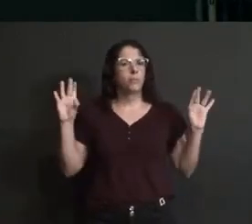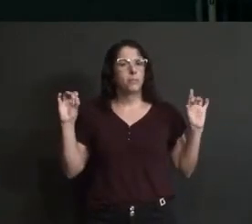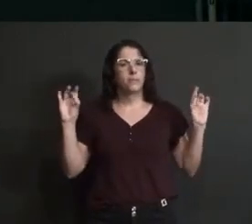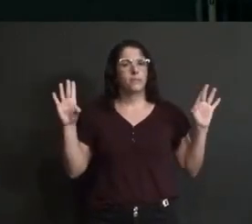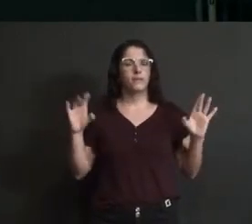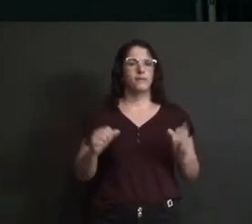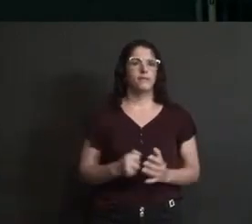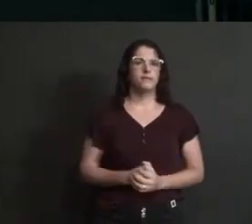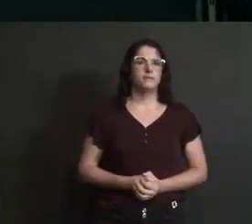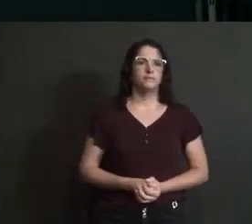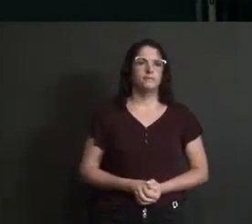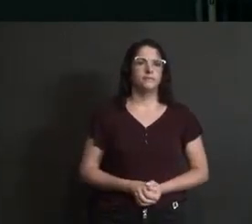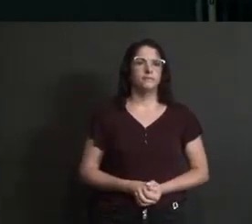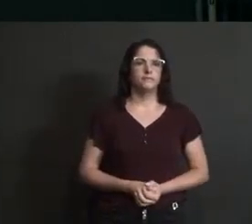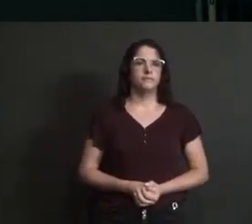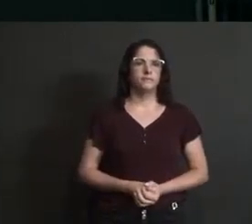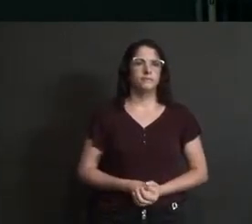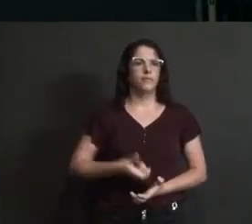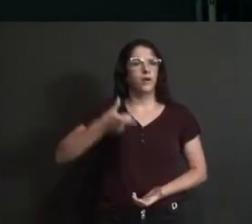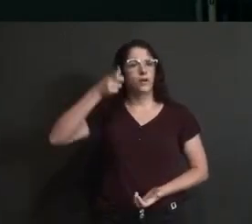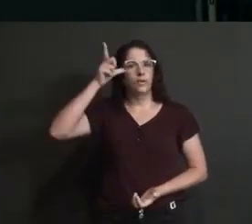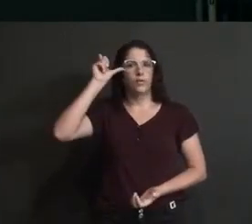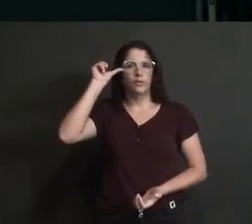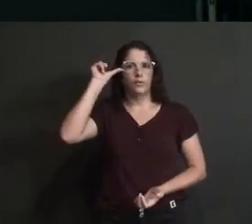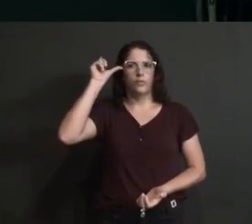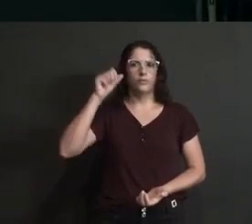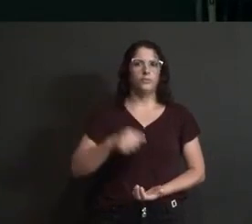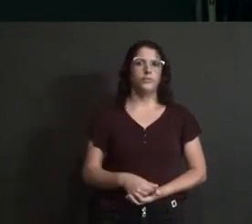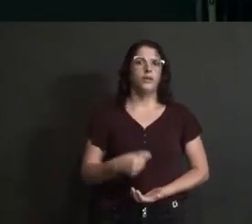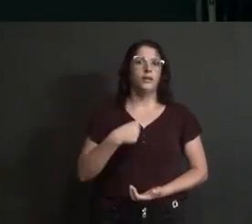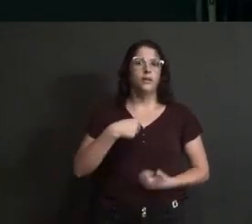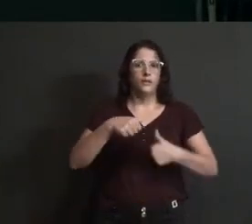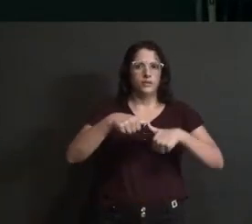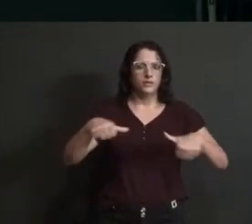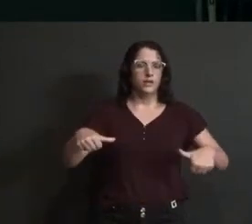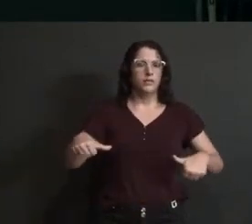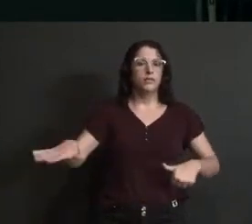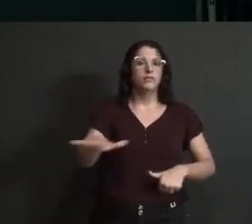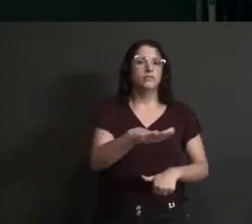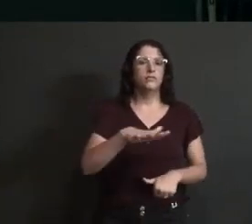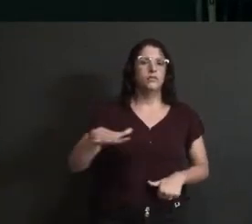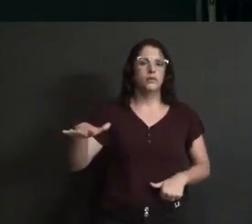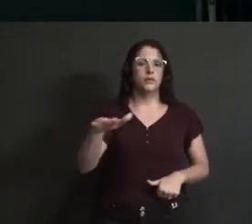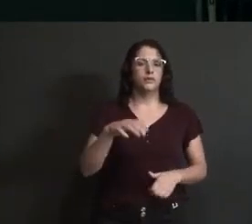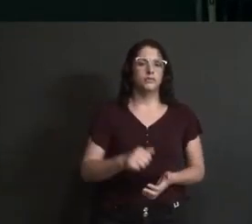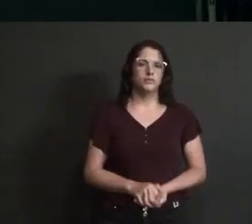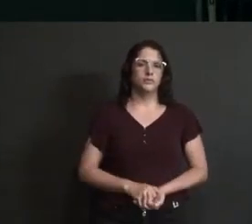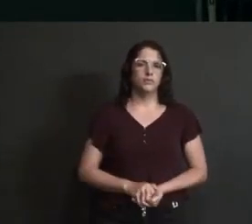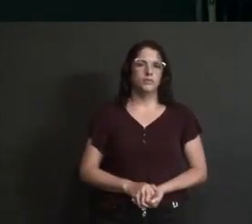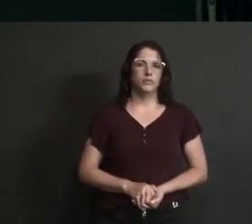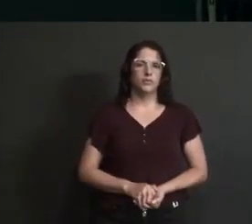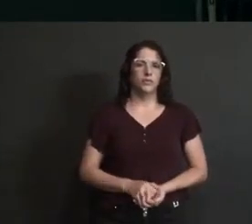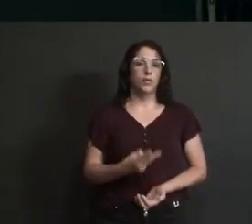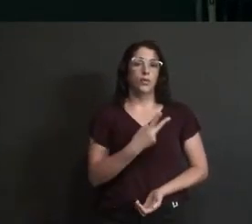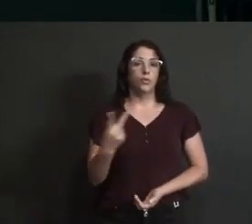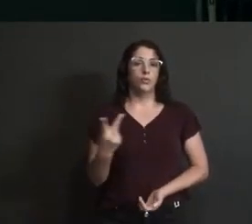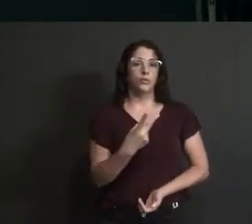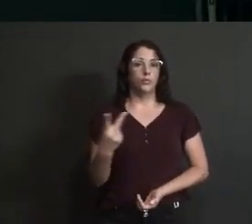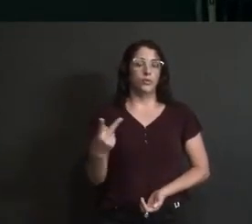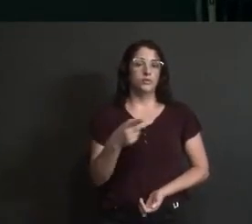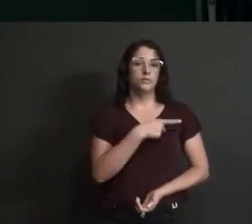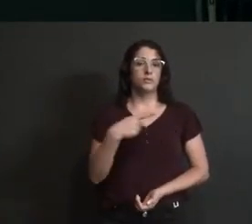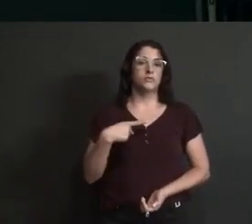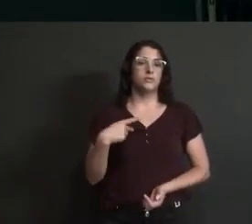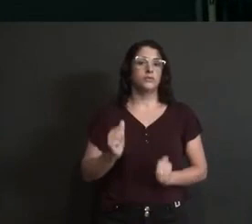especial o dia de ontem, poder estar naquele ambiente. Foi comigo o pastor Hilton e o pastor